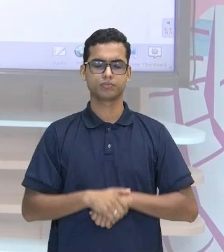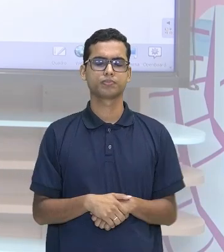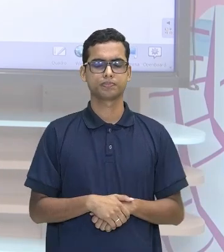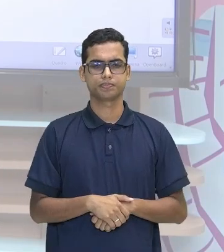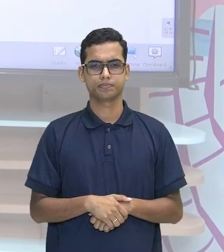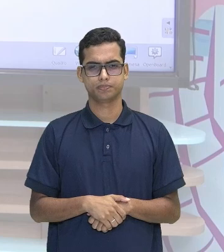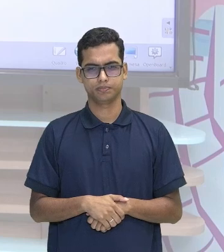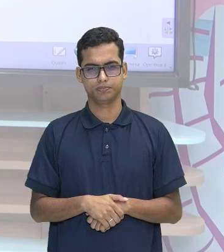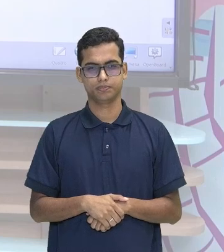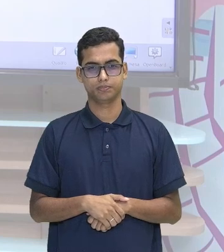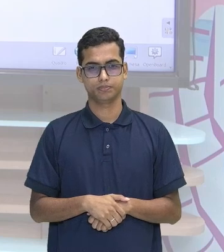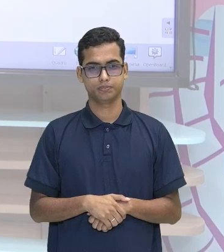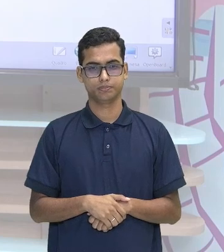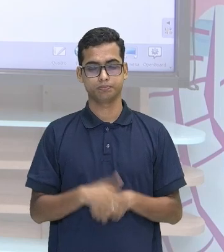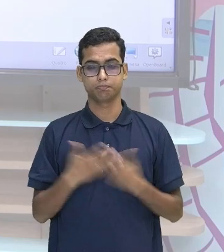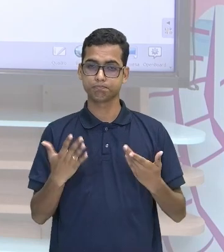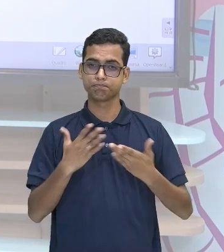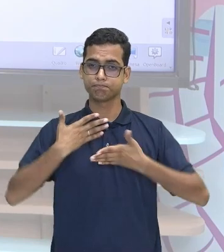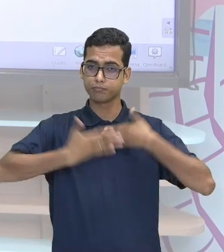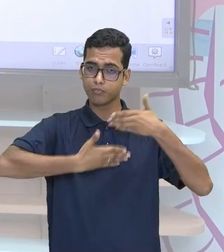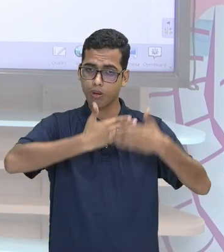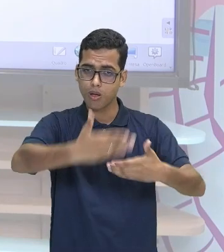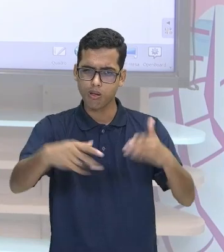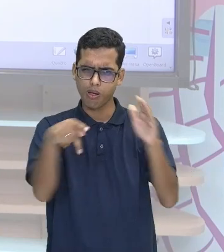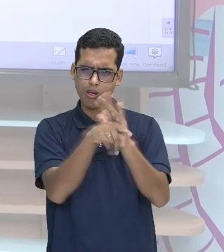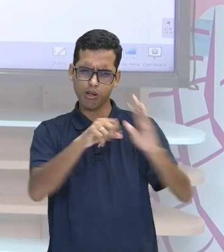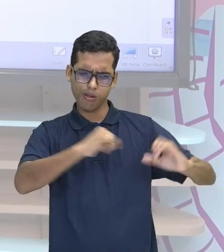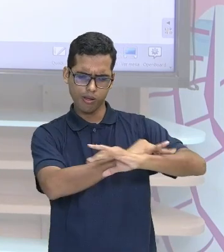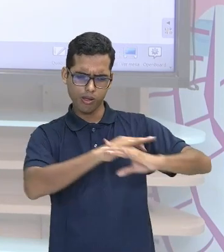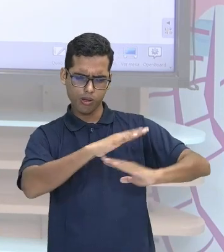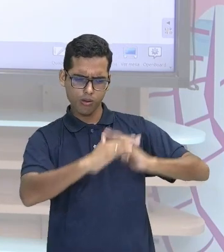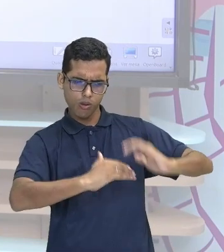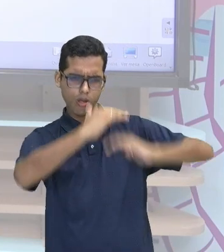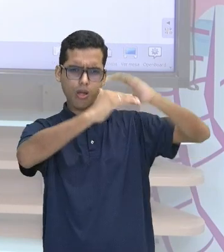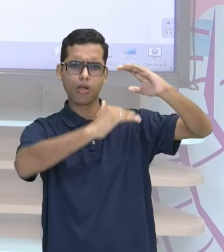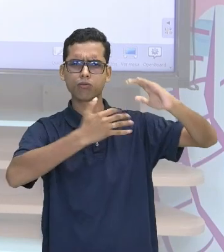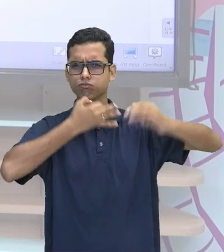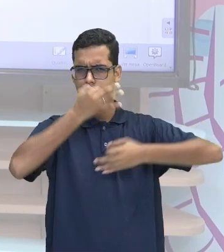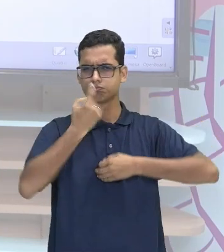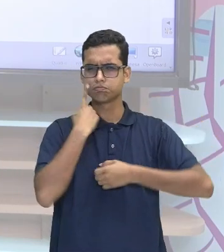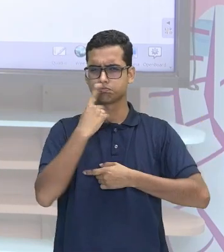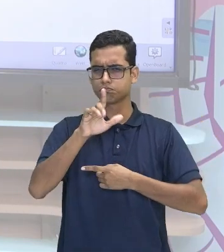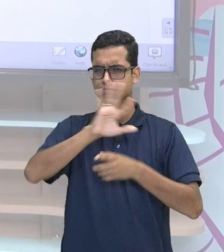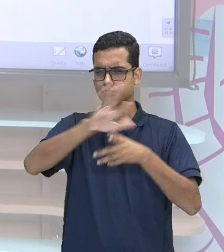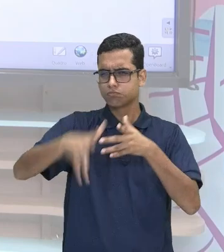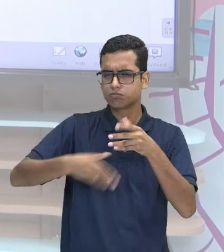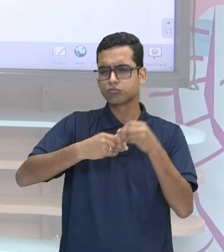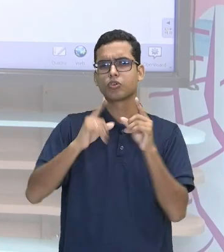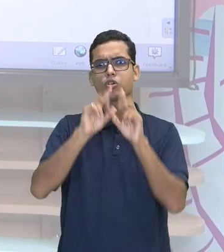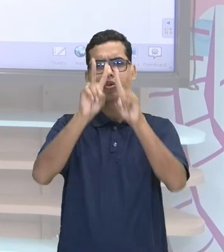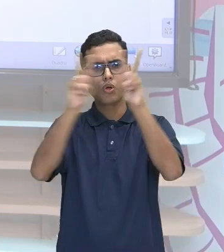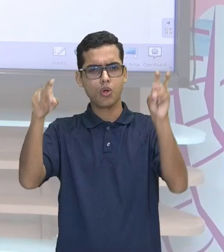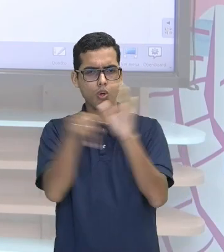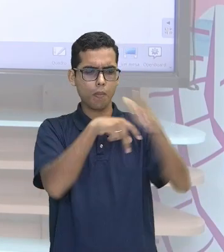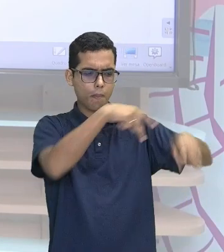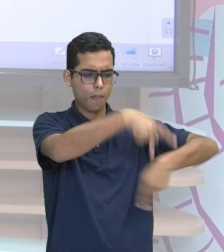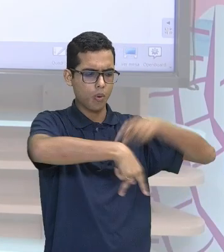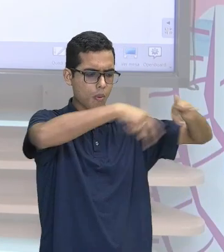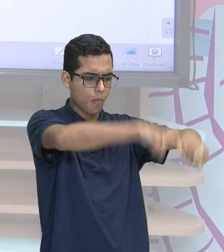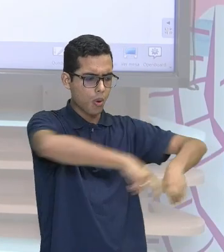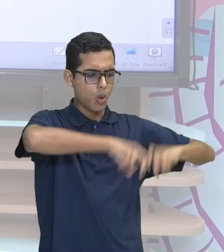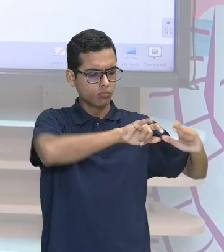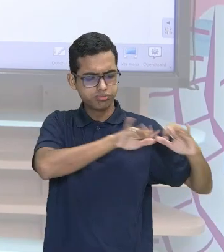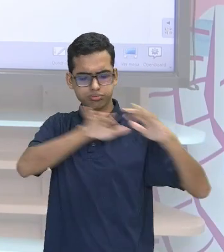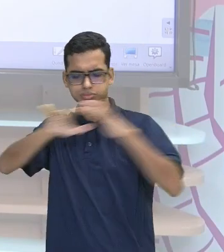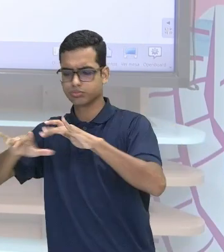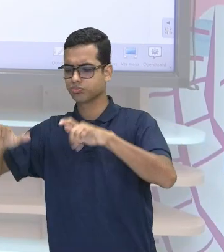desse processo de urbanização, né? Até comentei com vocês um pouco desse êxodo rural, né? A população sai ali em busca